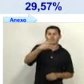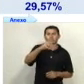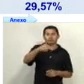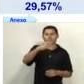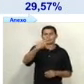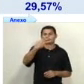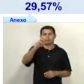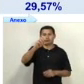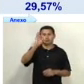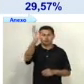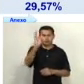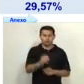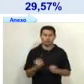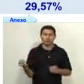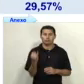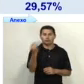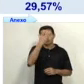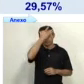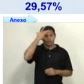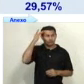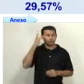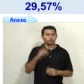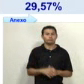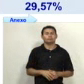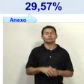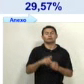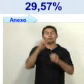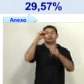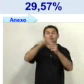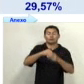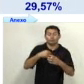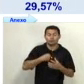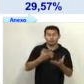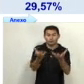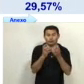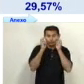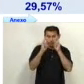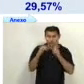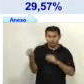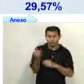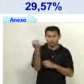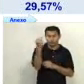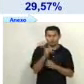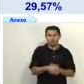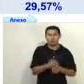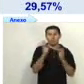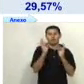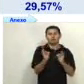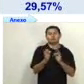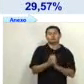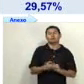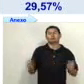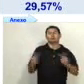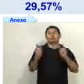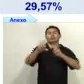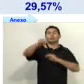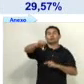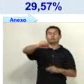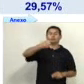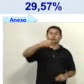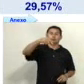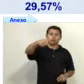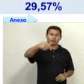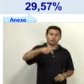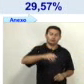39,44%. Olha só a importância, pessoal, de eu listar o que eu quero. Olha só a importância. Tá? Então, o valor de 9,87,